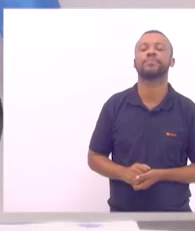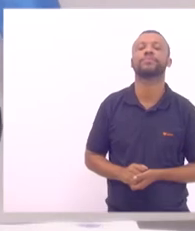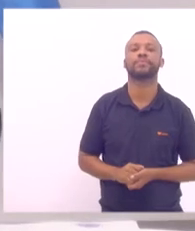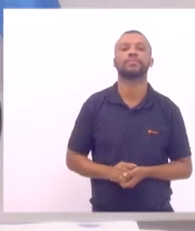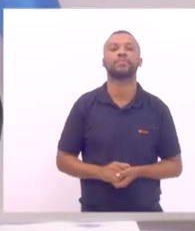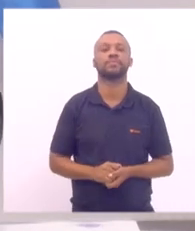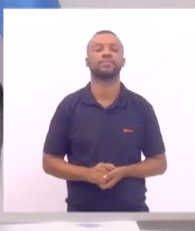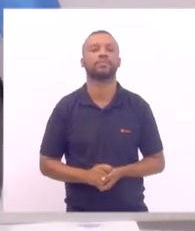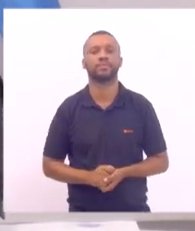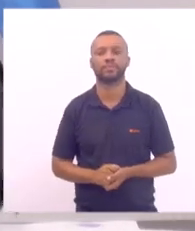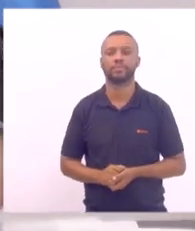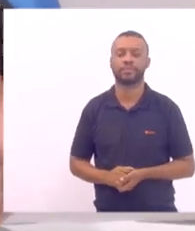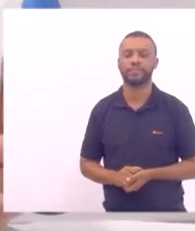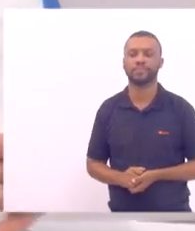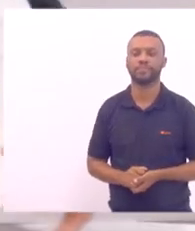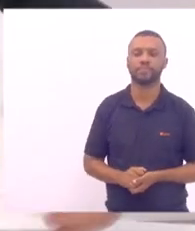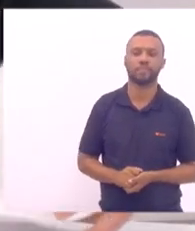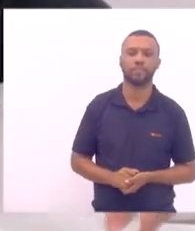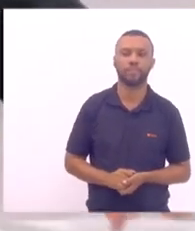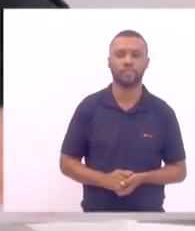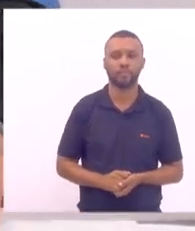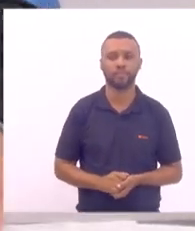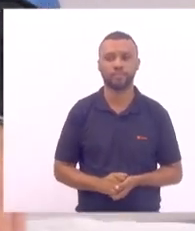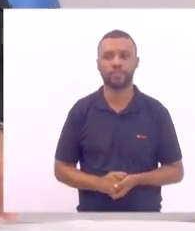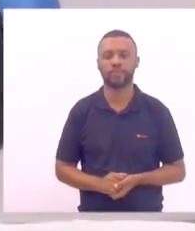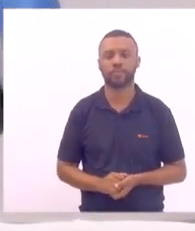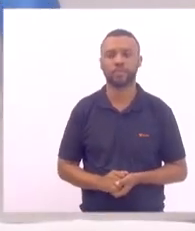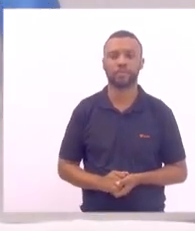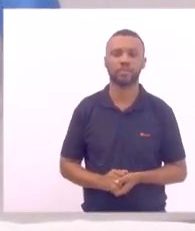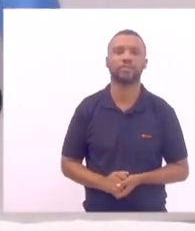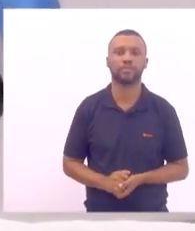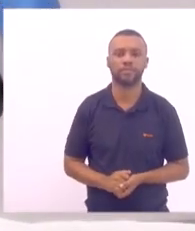Parcelamento do ITD. Essa não é boa? Causa morte.